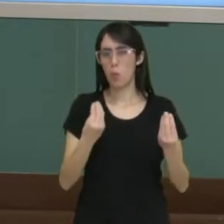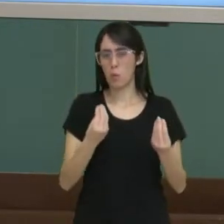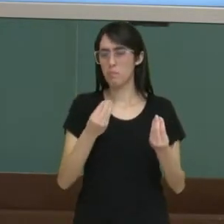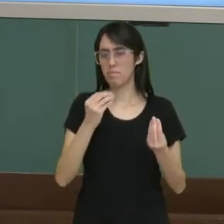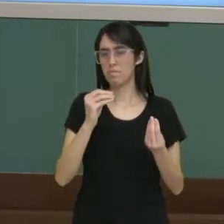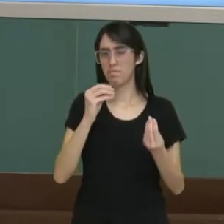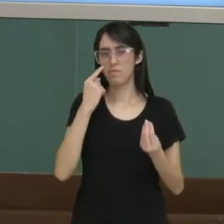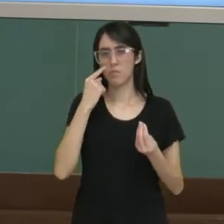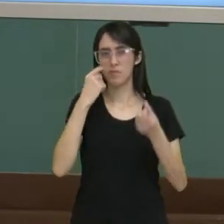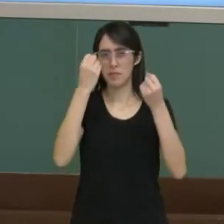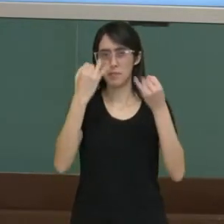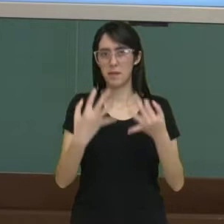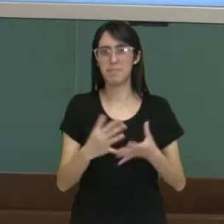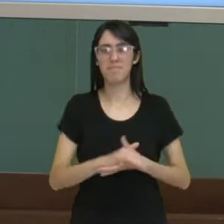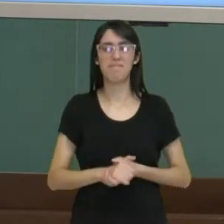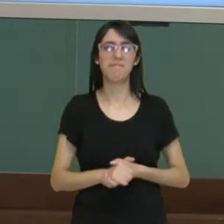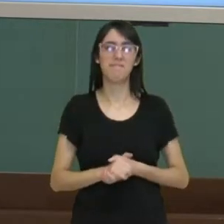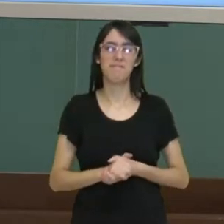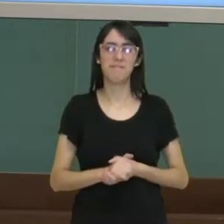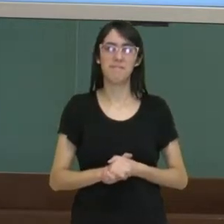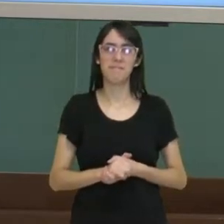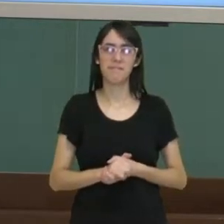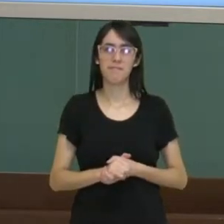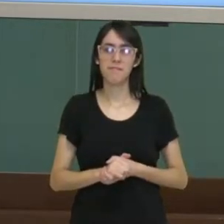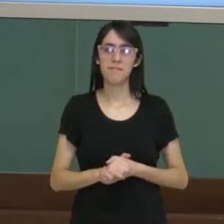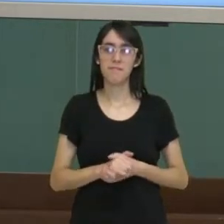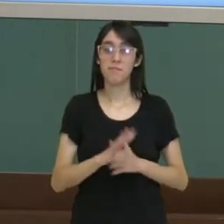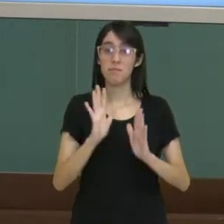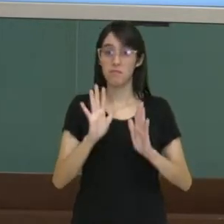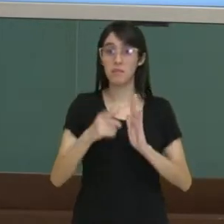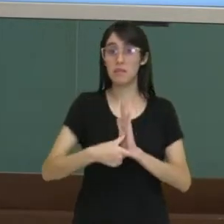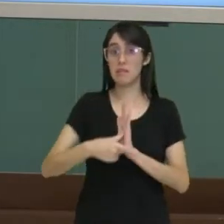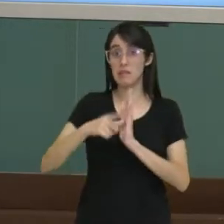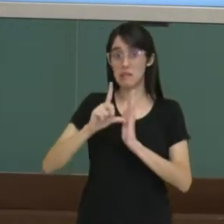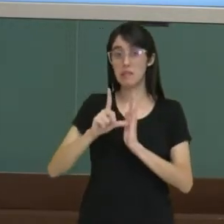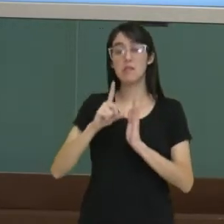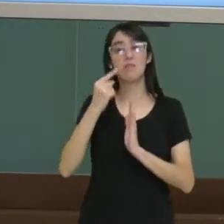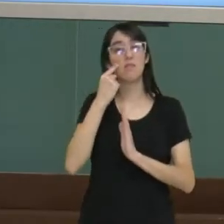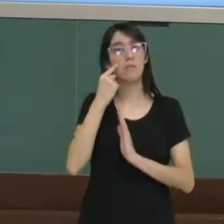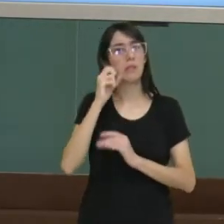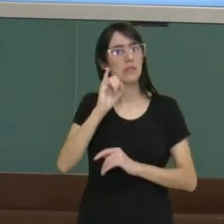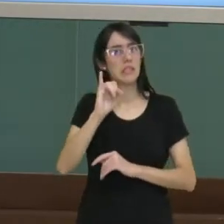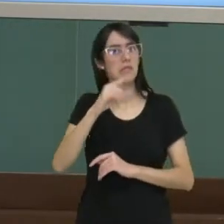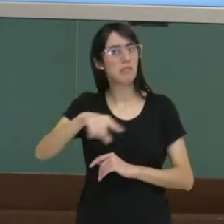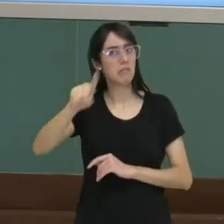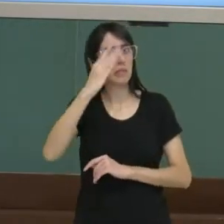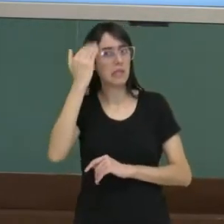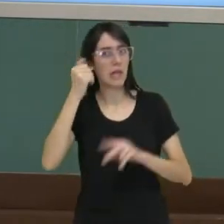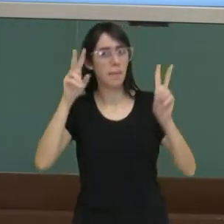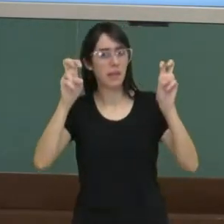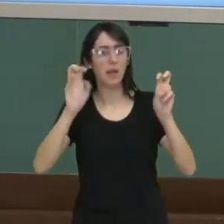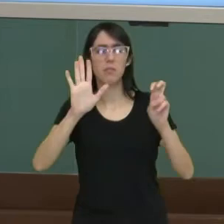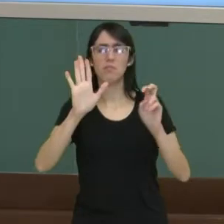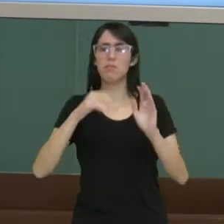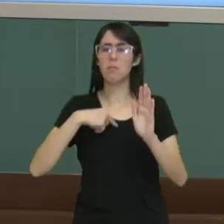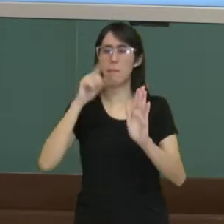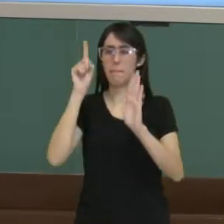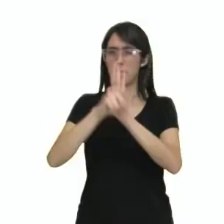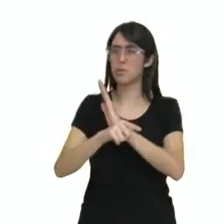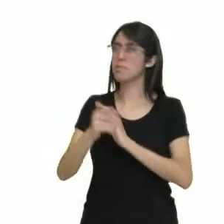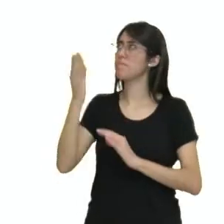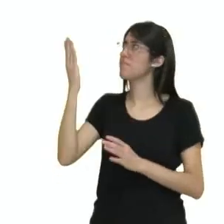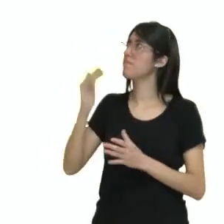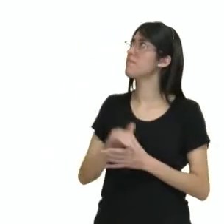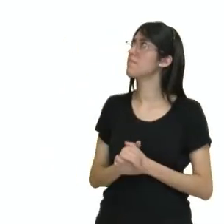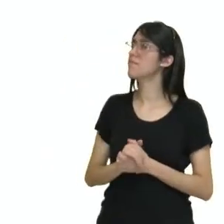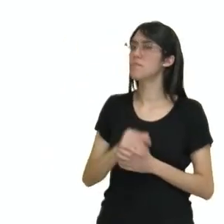analisar juntos? Antes, para a gente saber se a gente está afiado nessa temática, vamos para algumas perguntinhas. Você